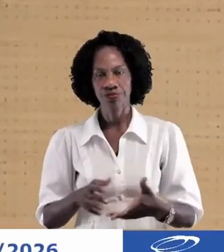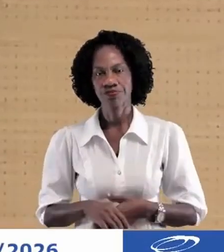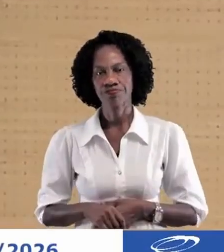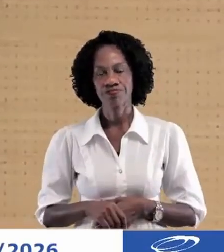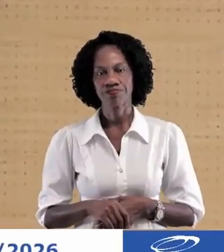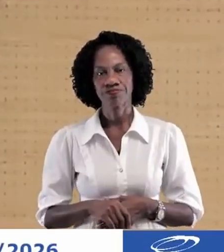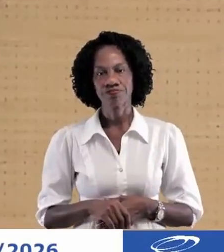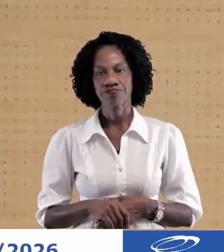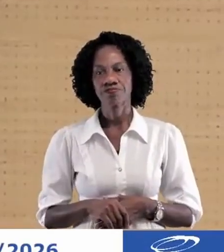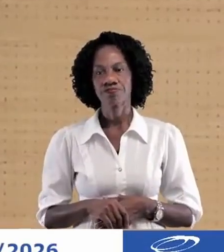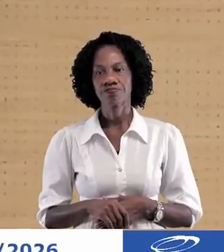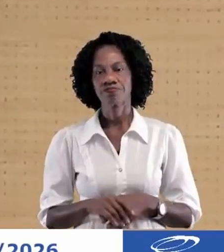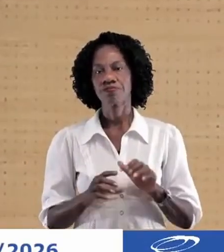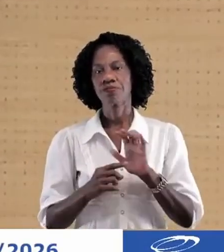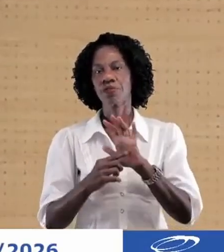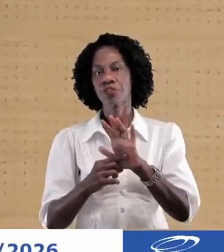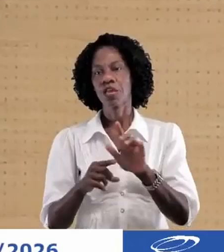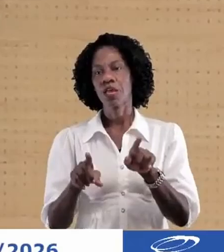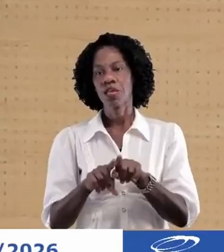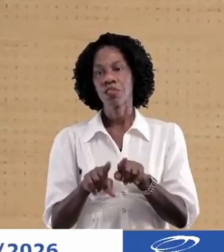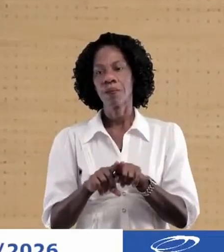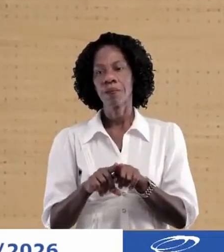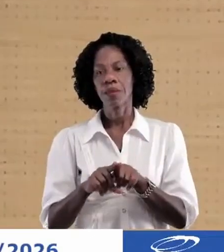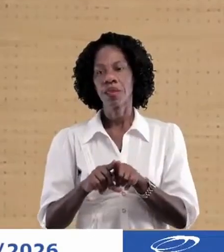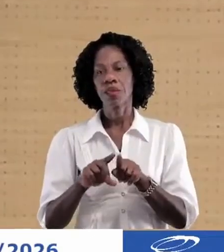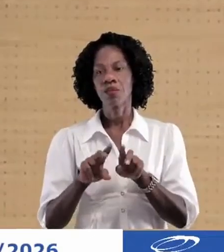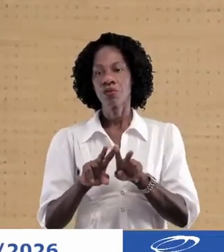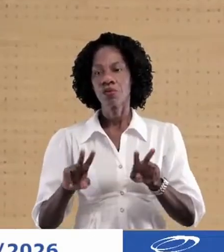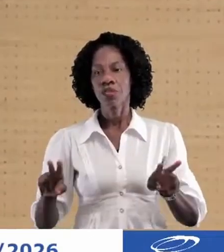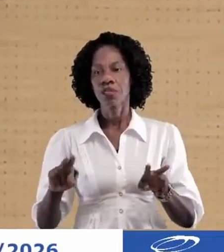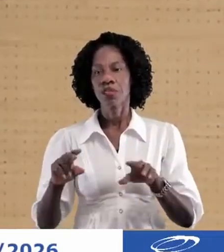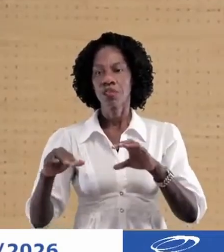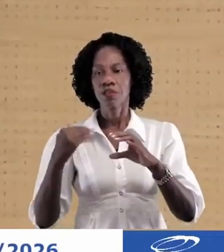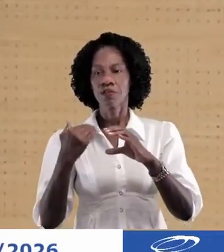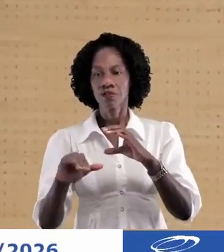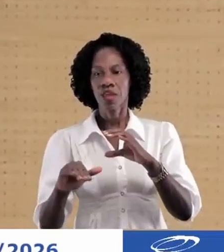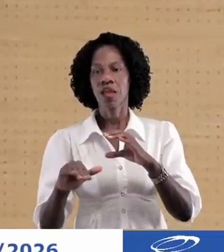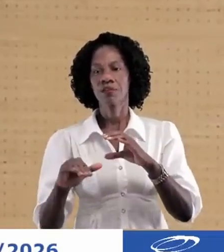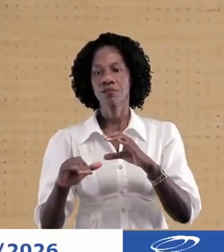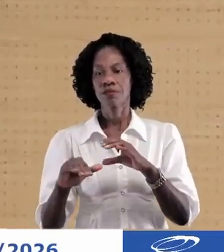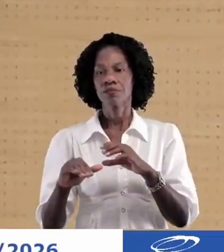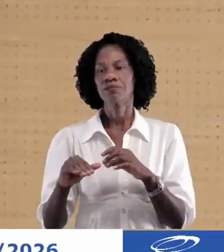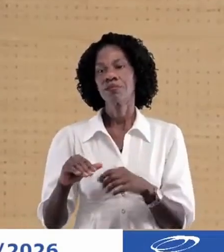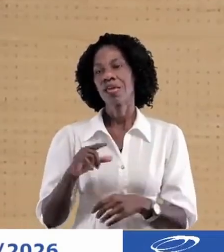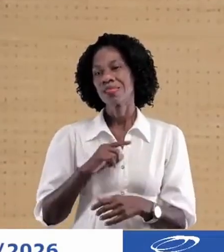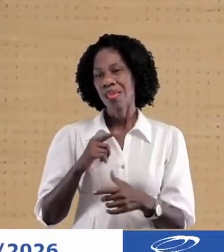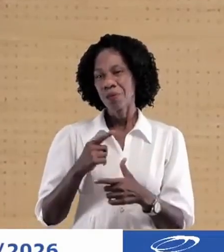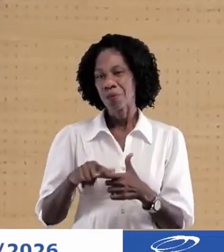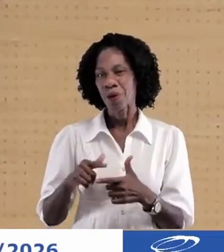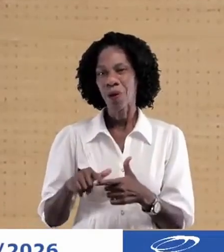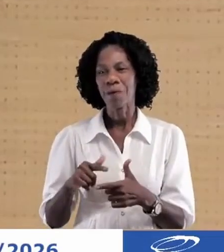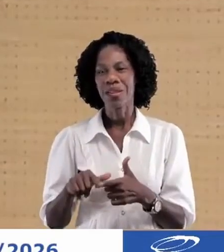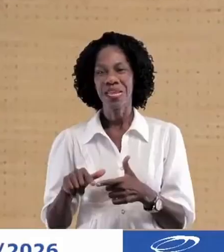Além disso, foi enviado um link aos inscritos no e-mail. Aí estamos aquele problema de automático do e-mail